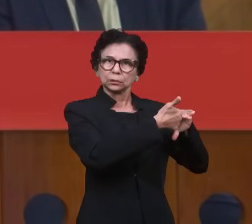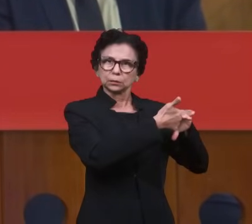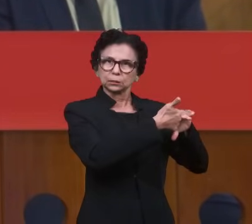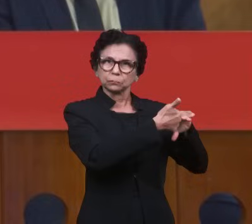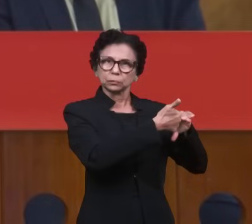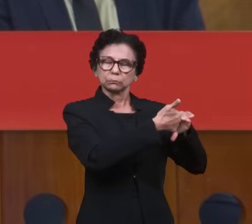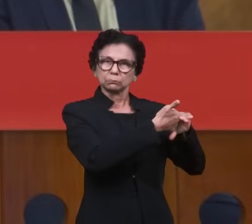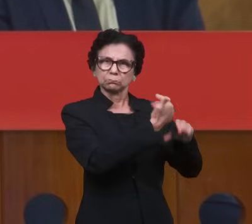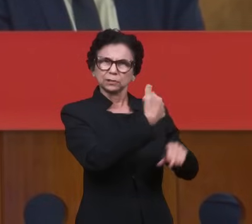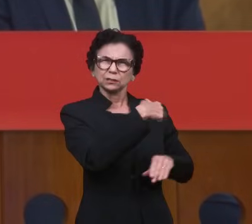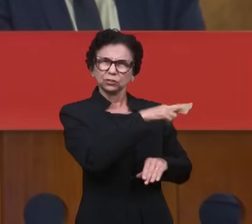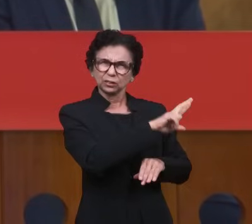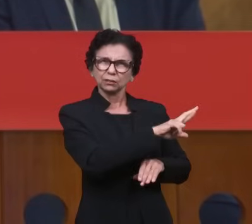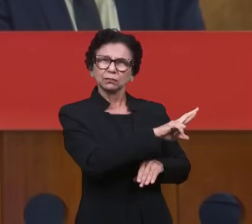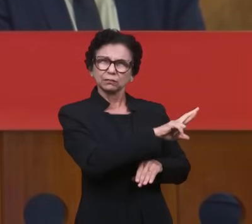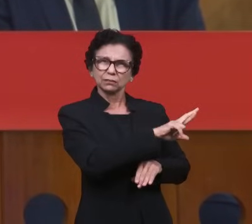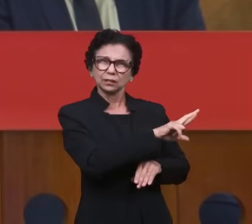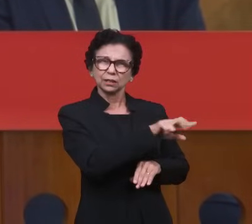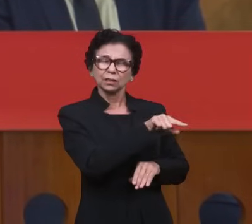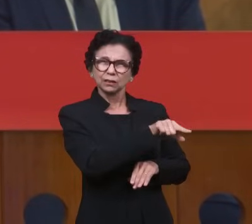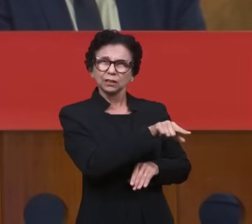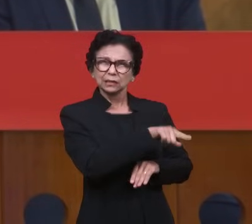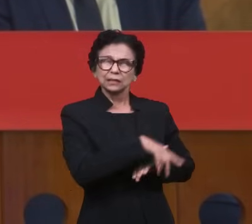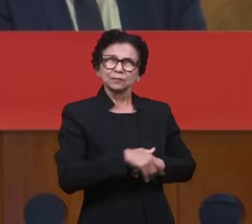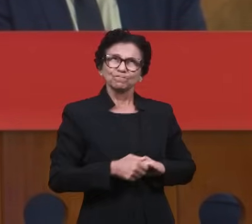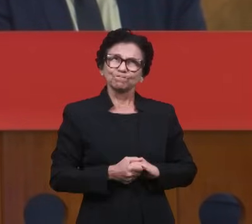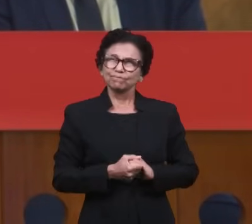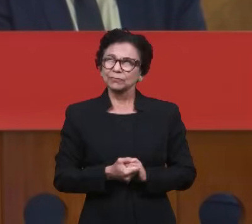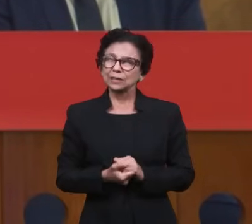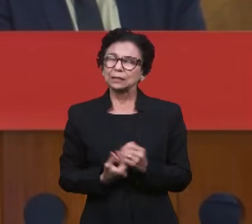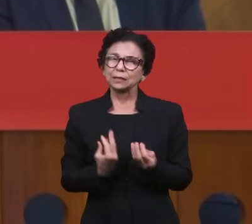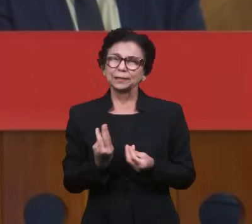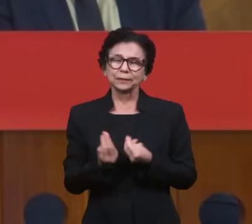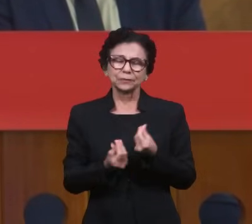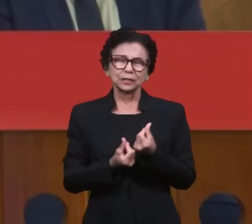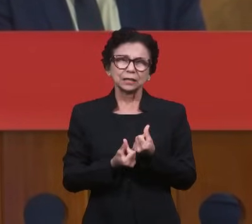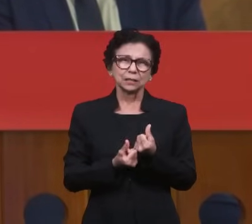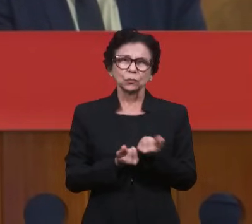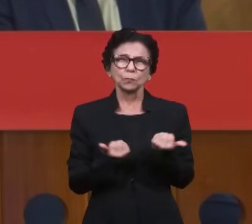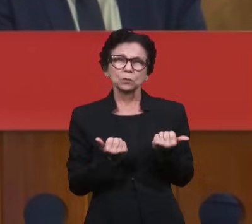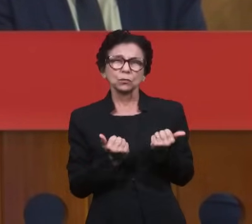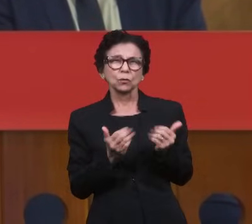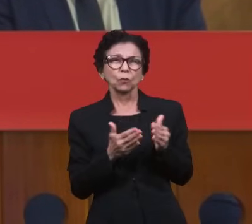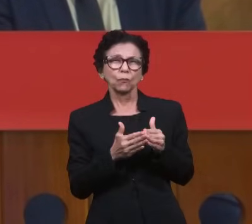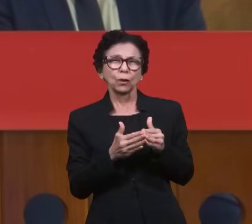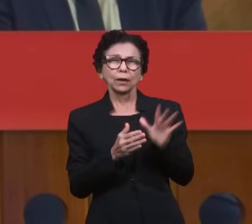se enfiou no meio de filosofia,